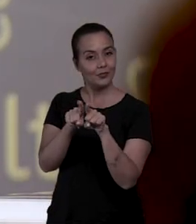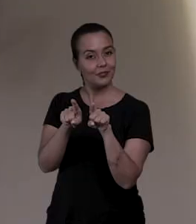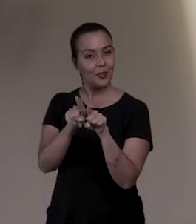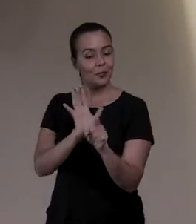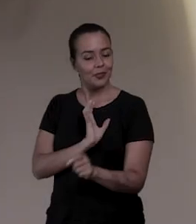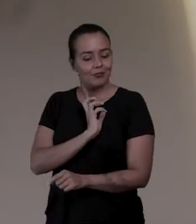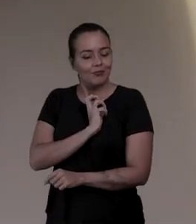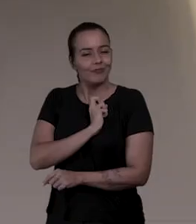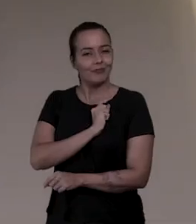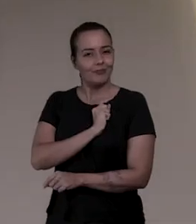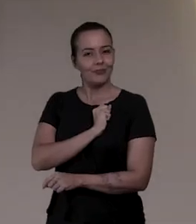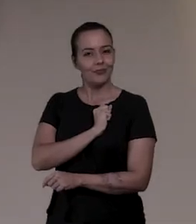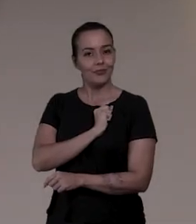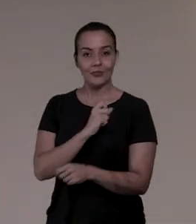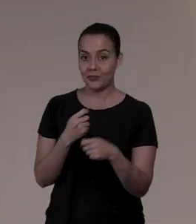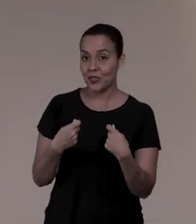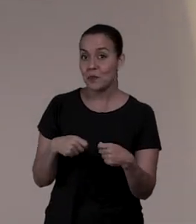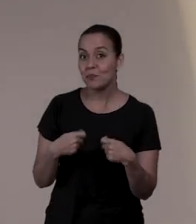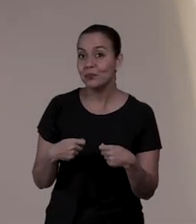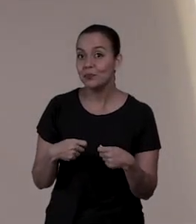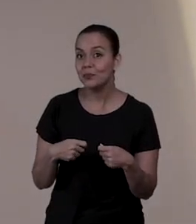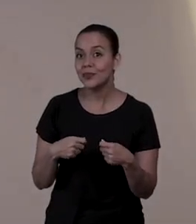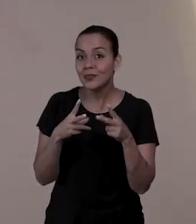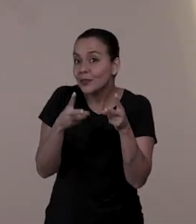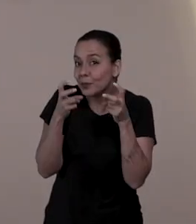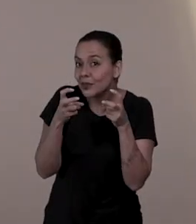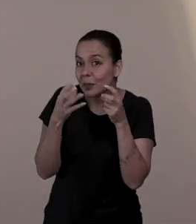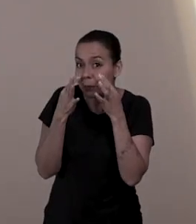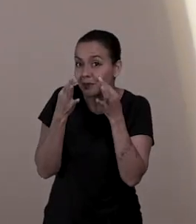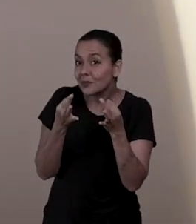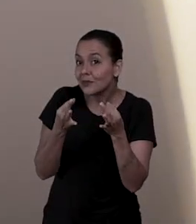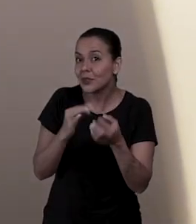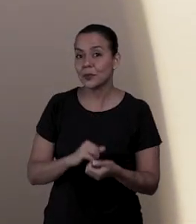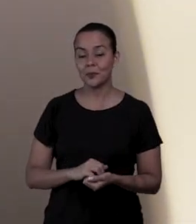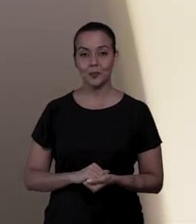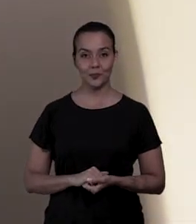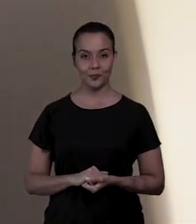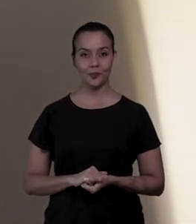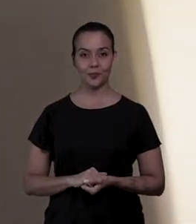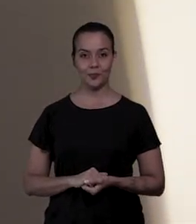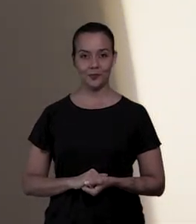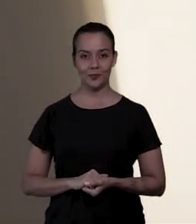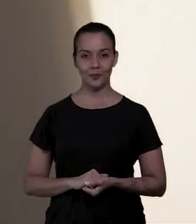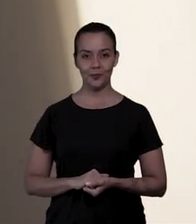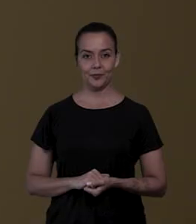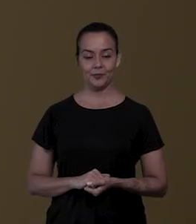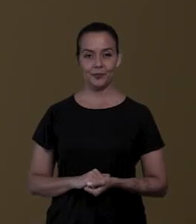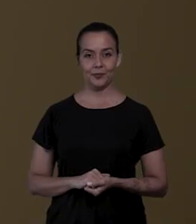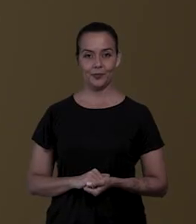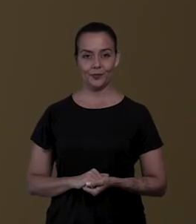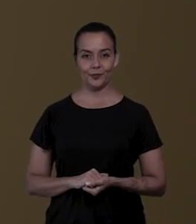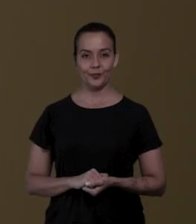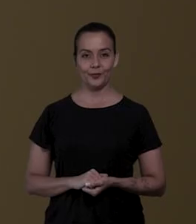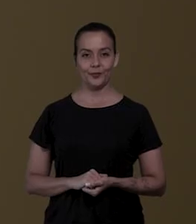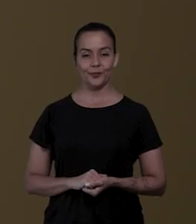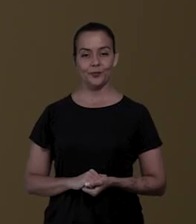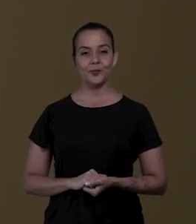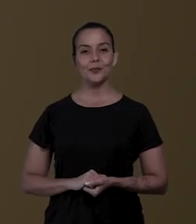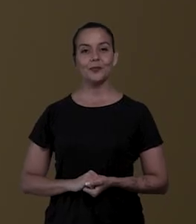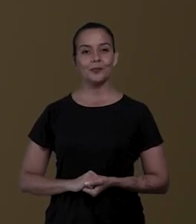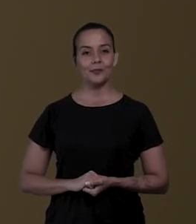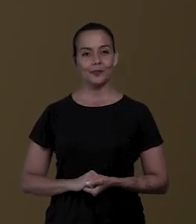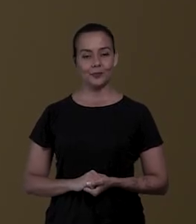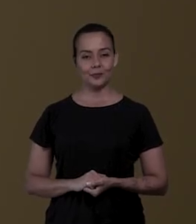também precisa ser levado em consideração. Em um espelho, a frase: o corpo é só um corpo. Detalhe de um ralo de